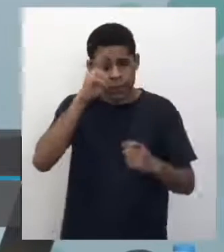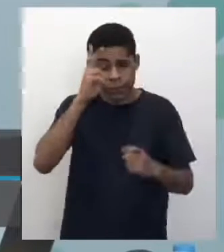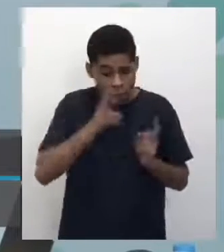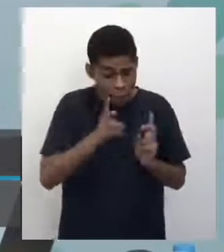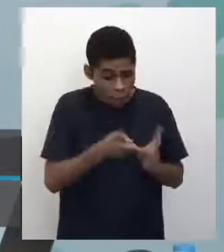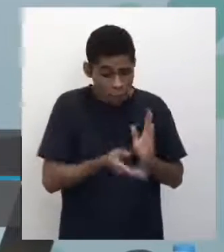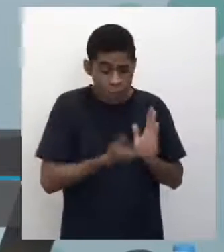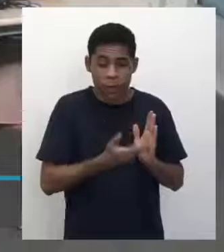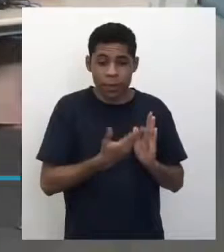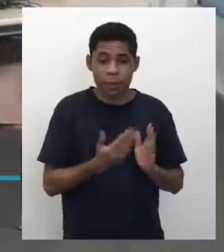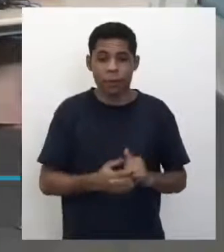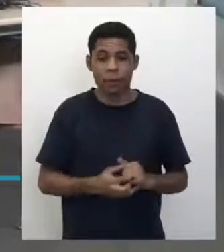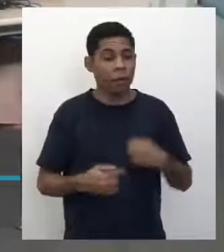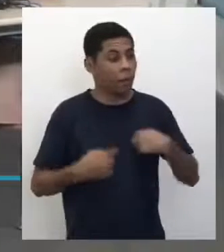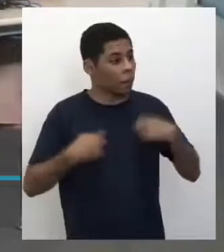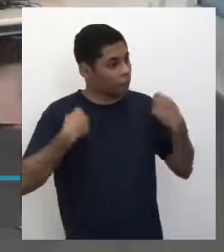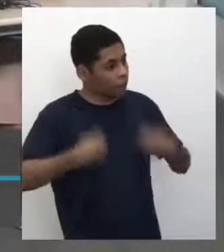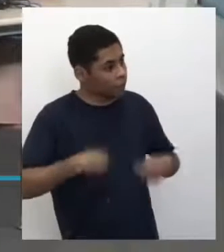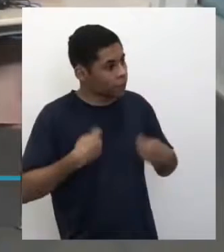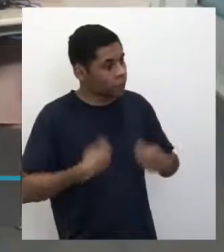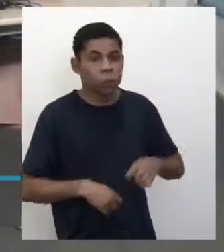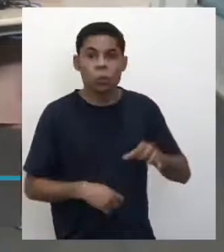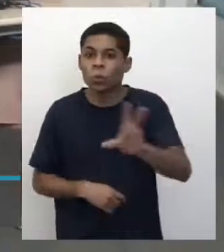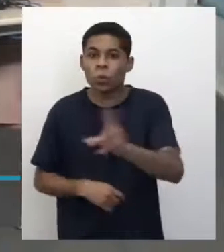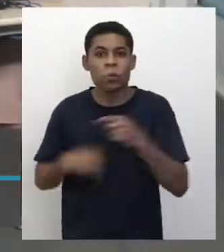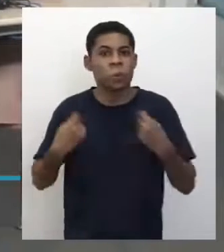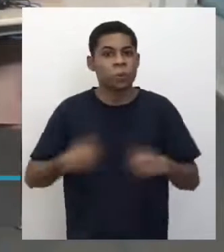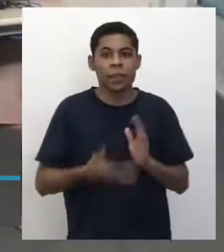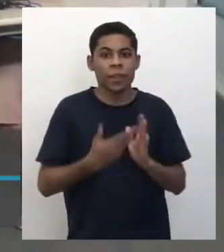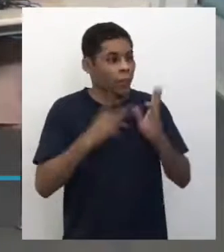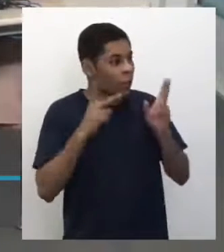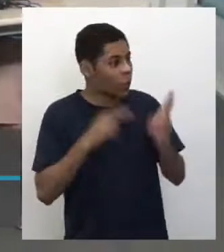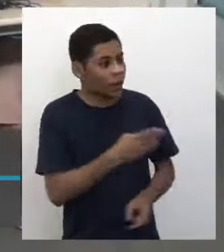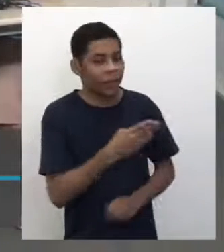só. Estou precisando de um livro desse. Nós estamos precisando de um livro desse, né?